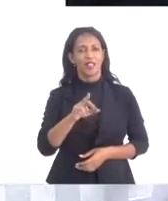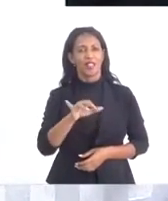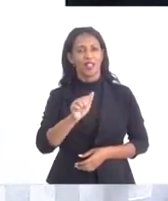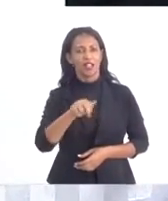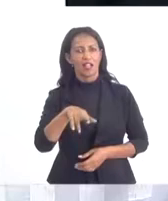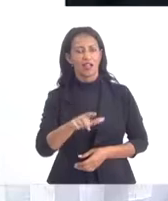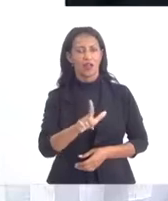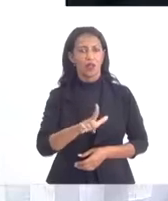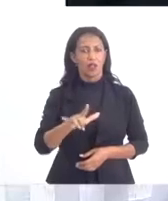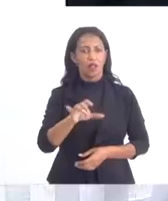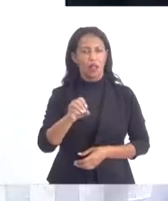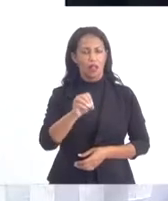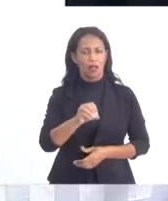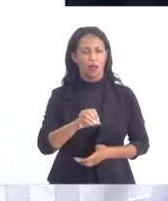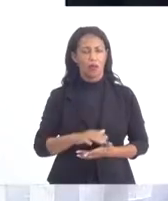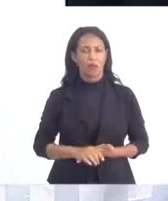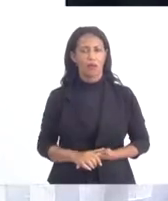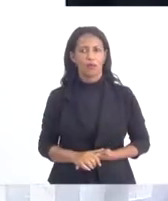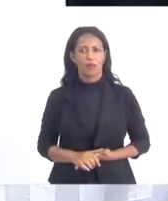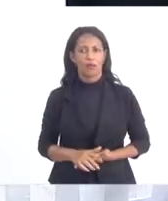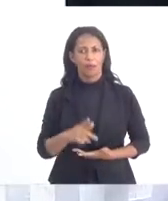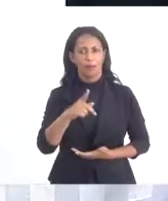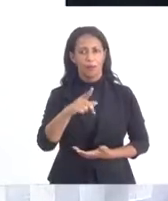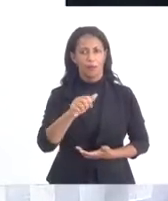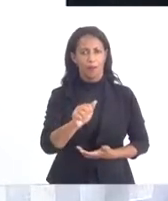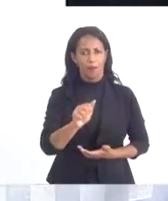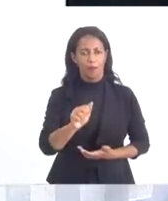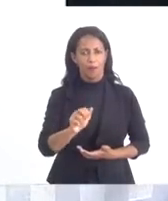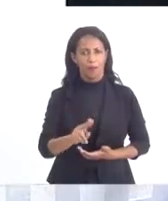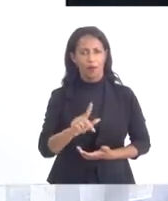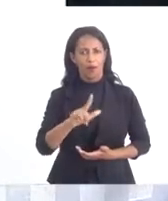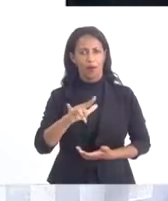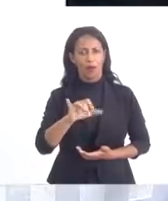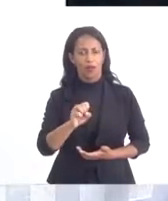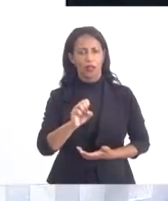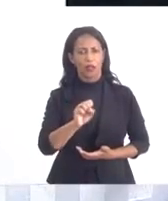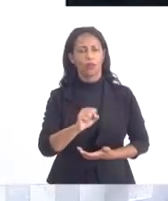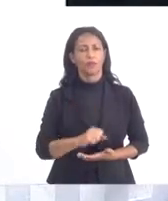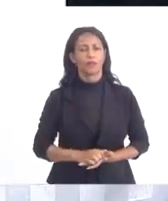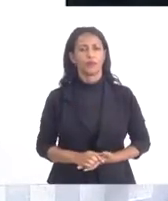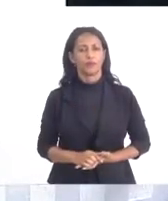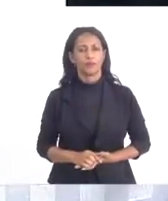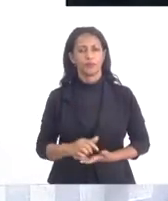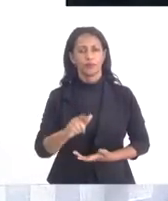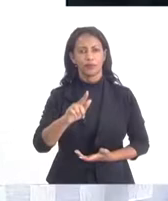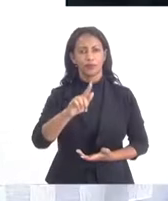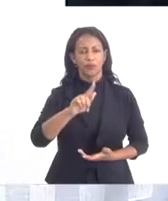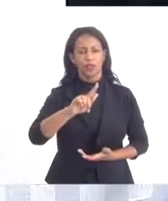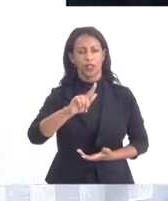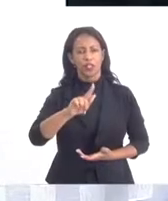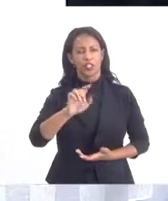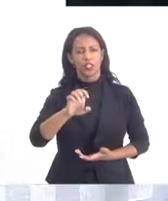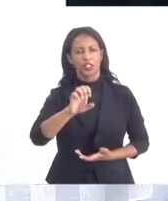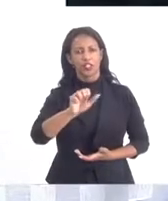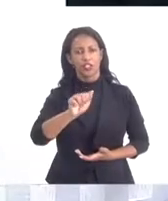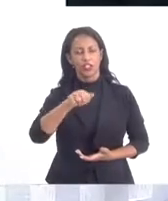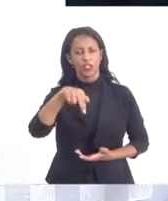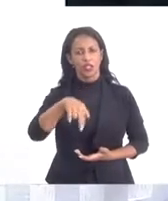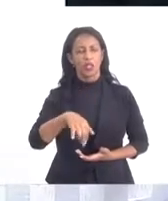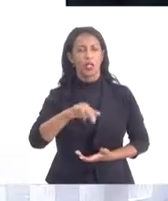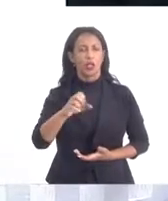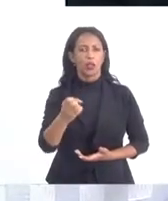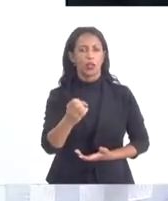Natividade, Léo Coutinho de Porciúncula, Paulinho de Santo Antônio, Jean de São José, doutor